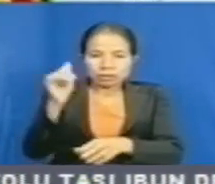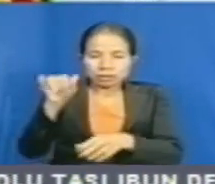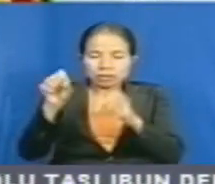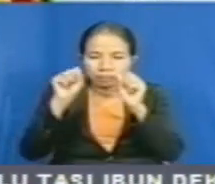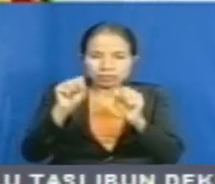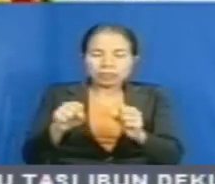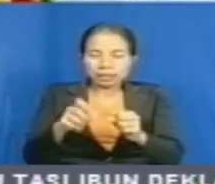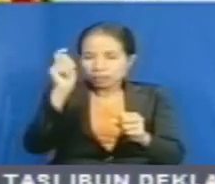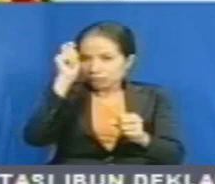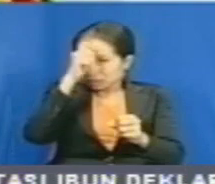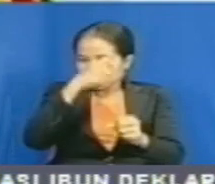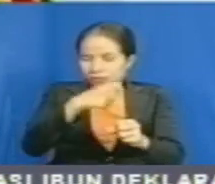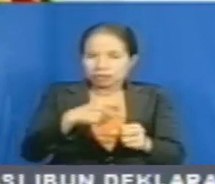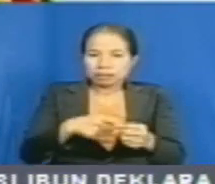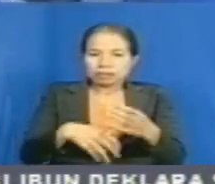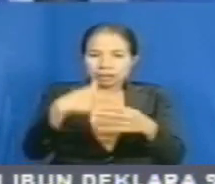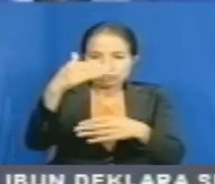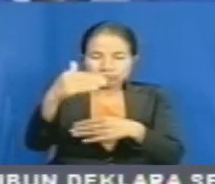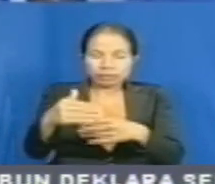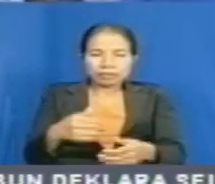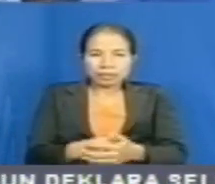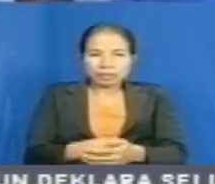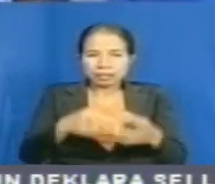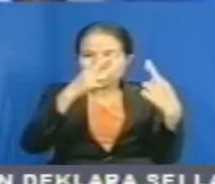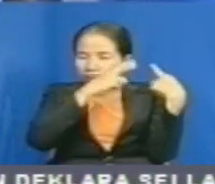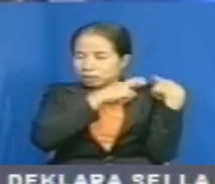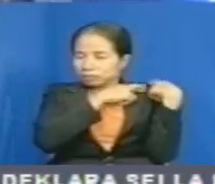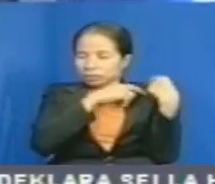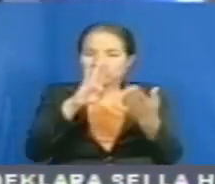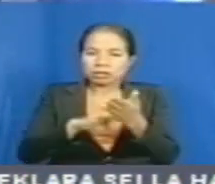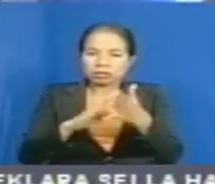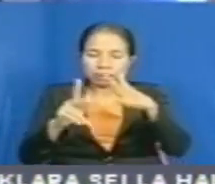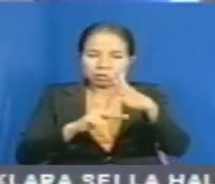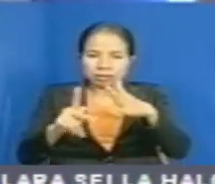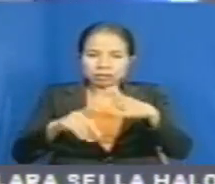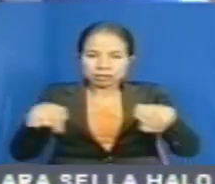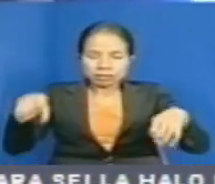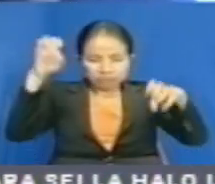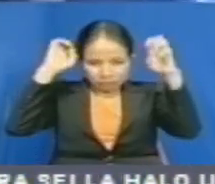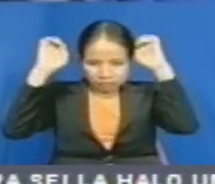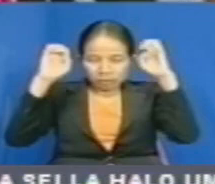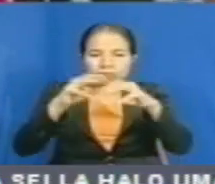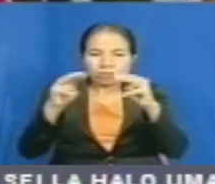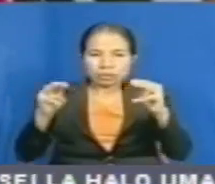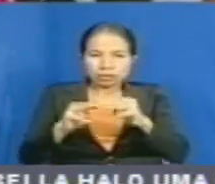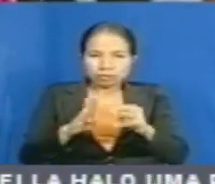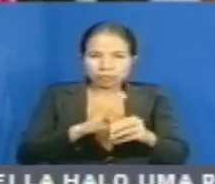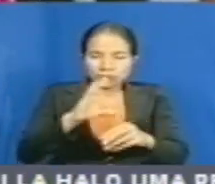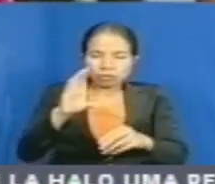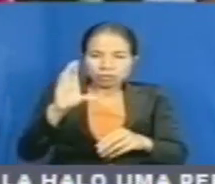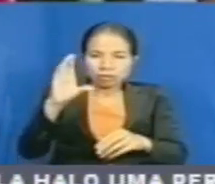bele hakatan pasui da baoi. Responsável pré-escolar Serviço Educação Municipal Baucau,